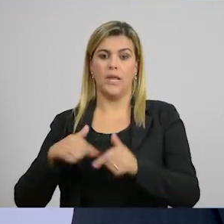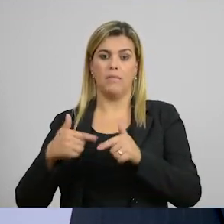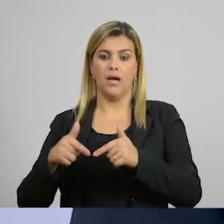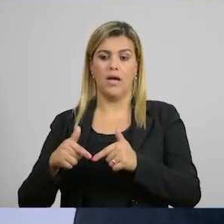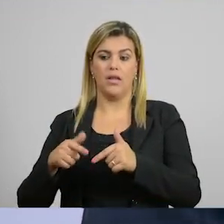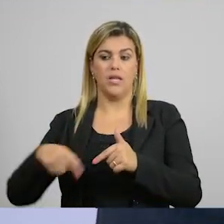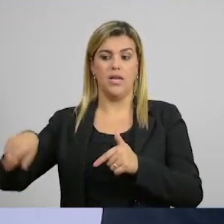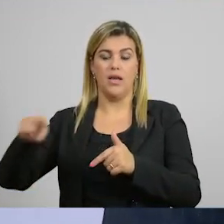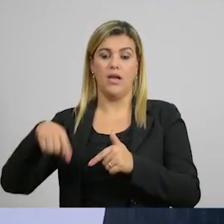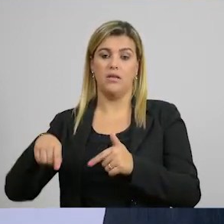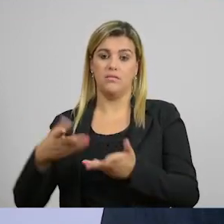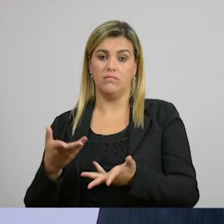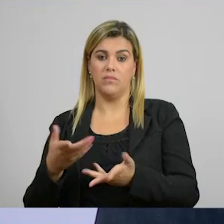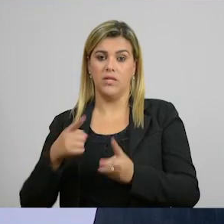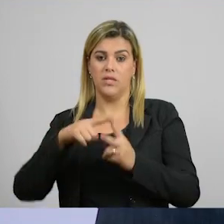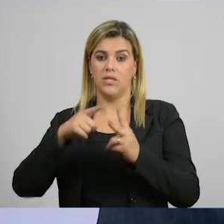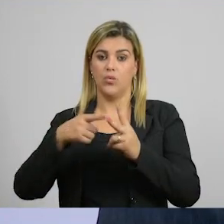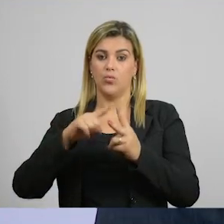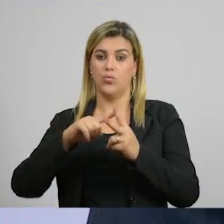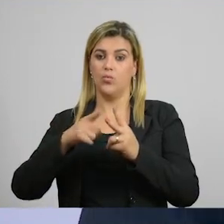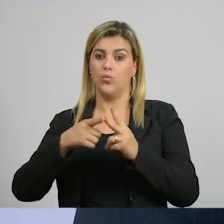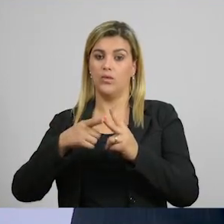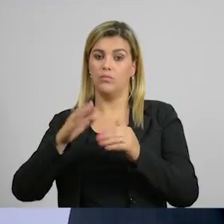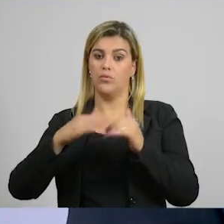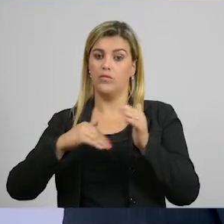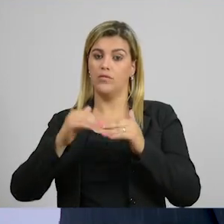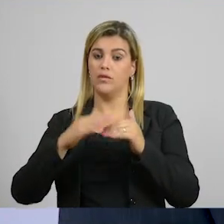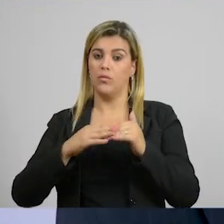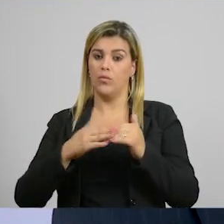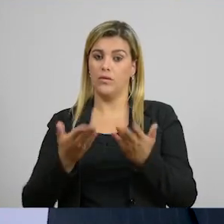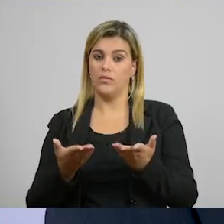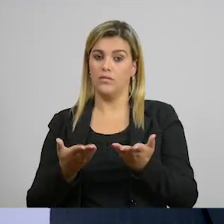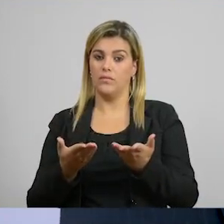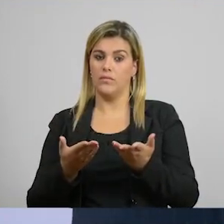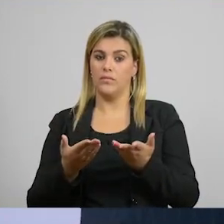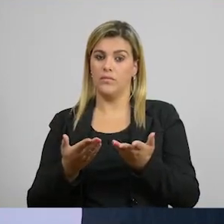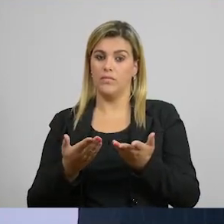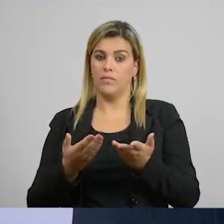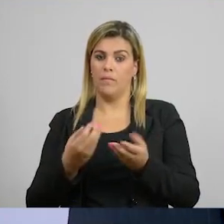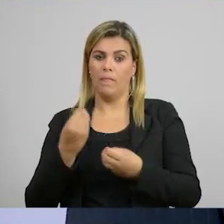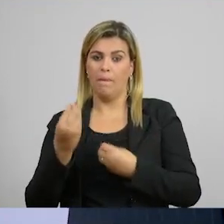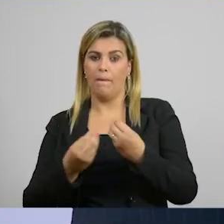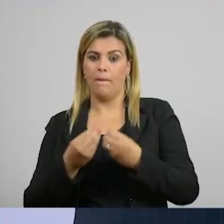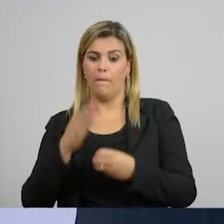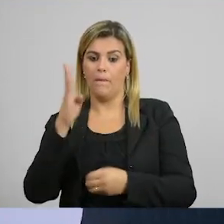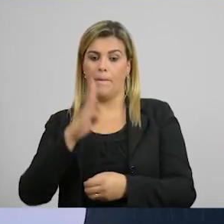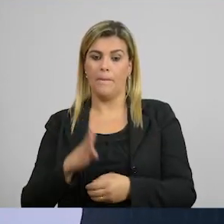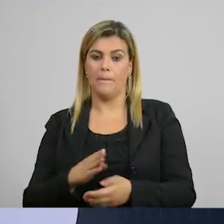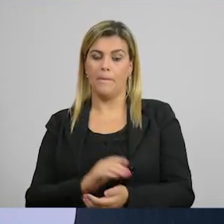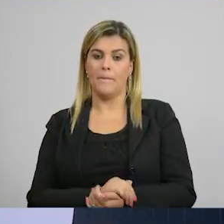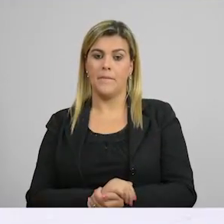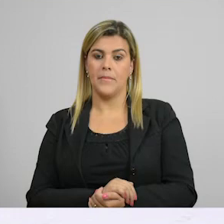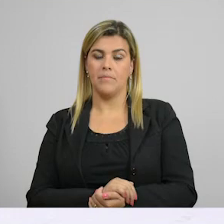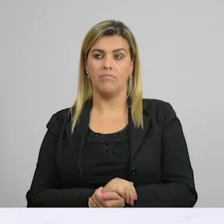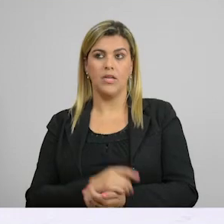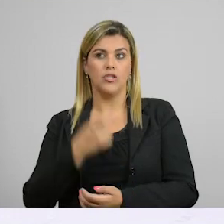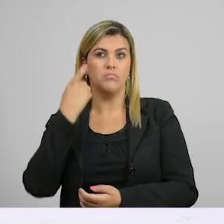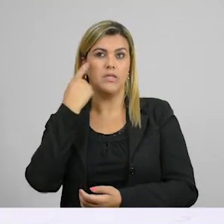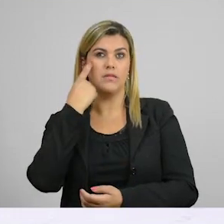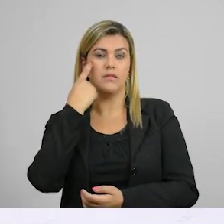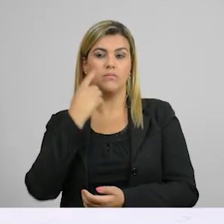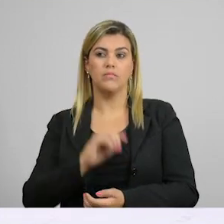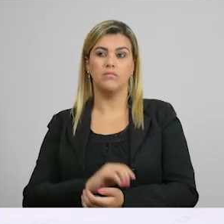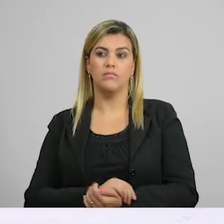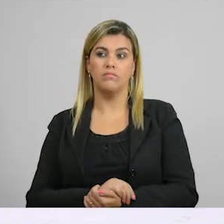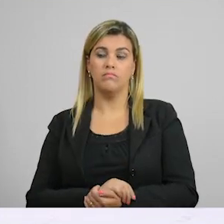do Trabalho e os assessores falaram, são duas profissões, nós estamos preocupados com quantos são vocês no Brasil. Aí a